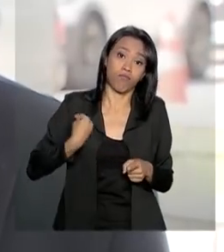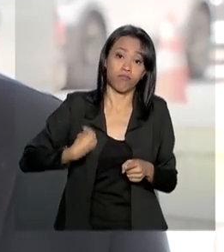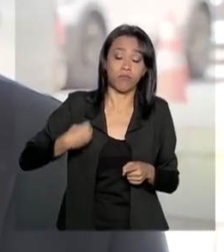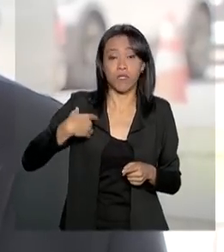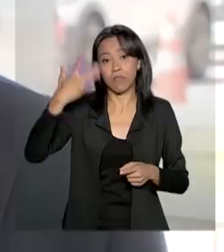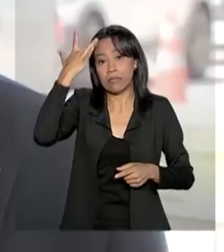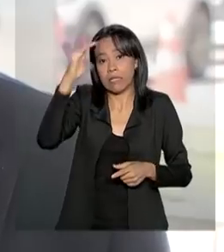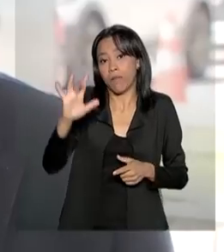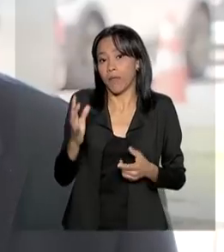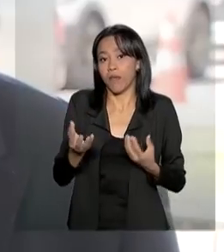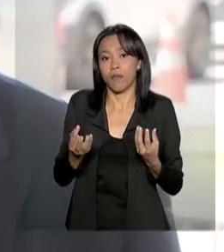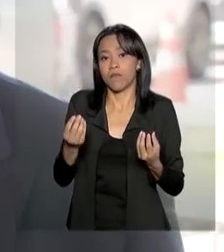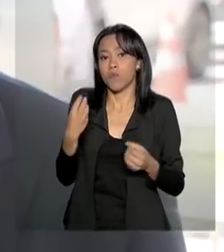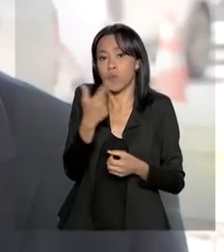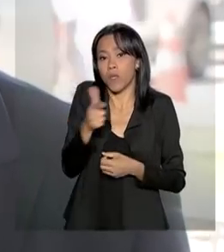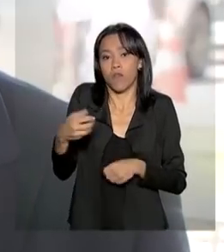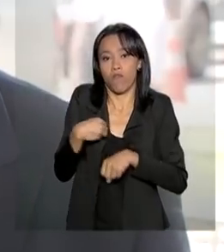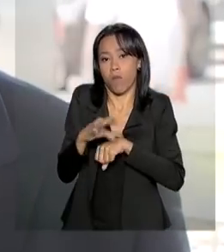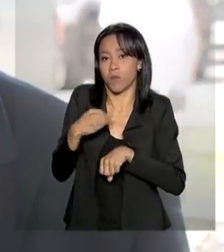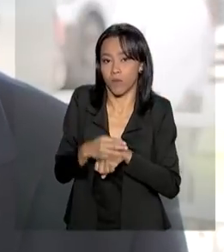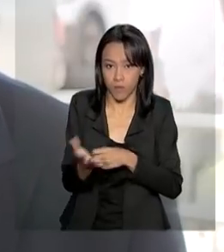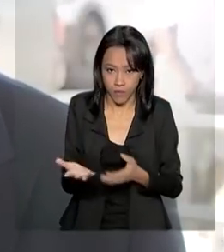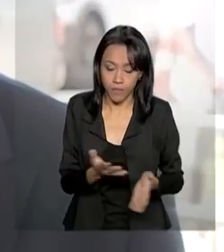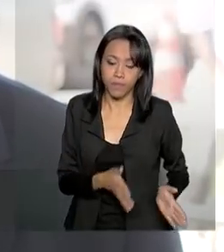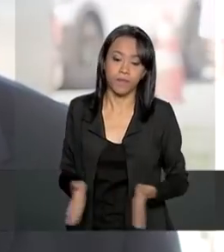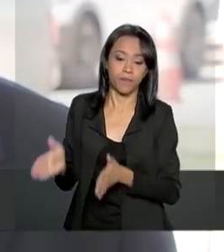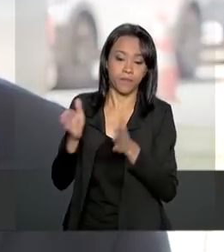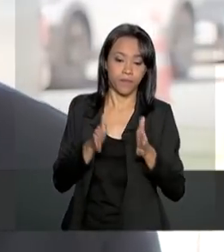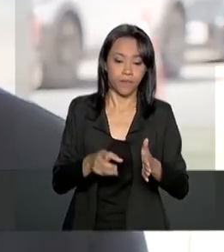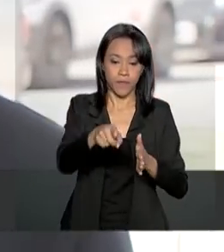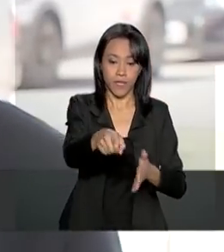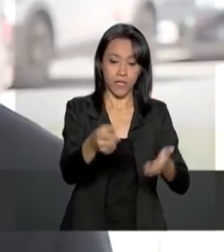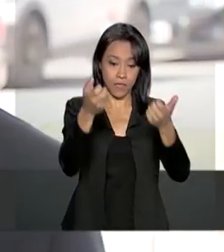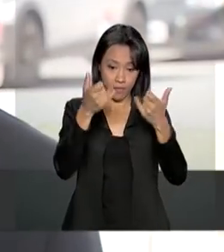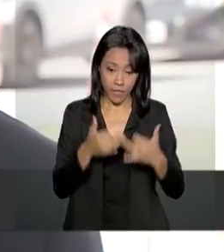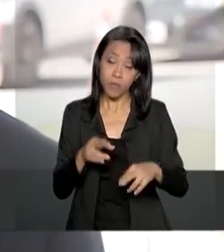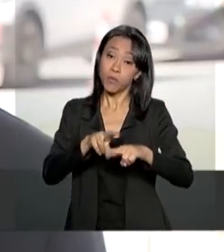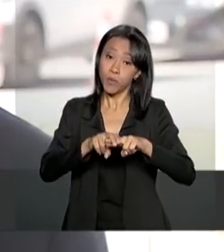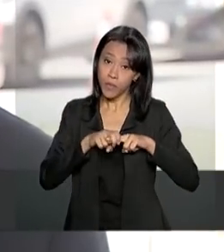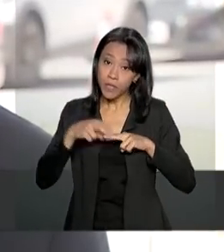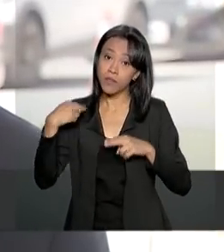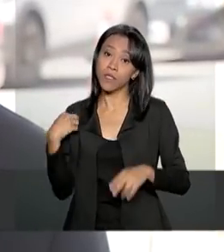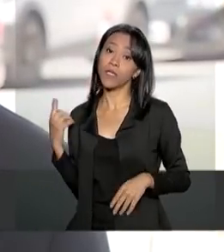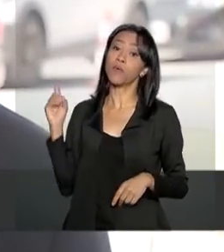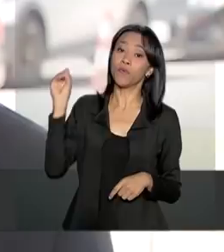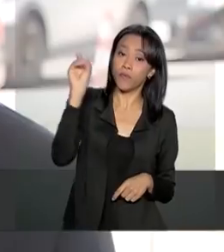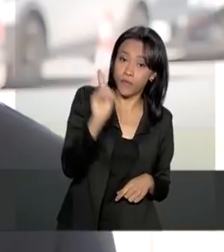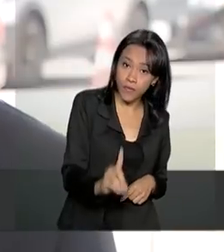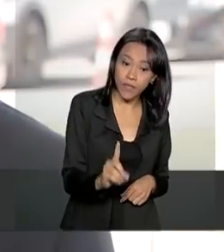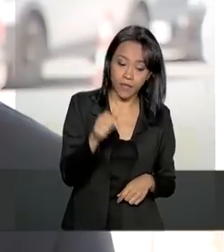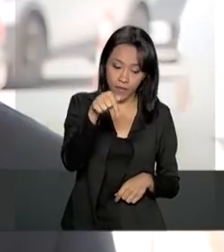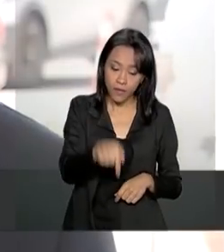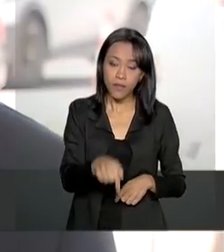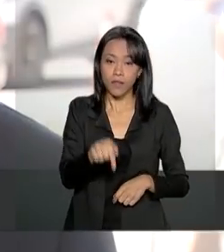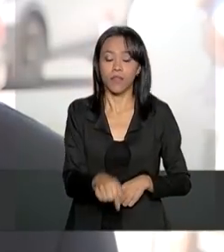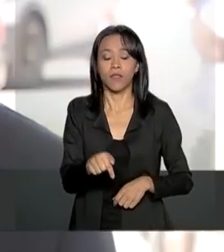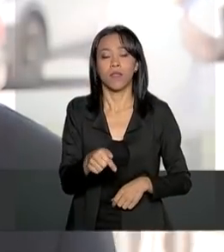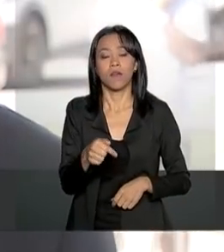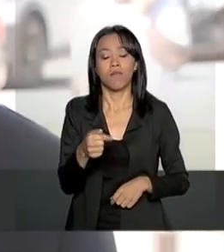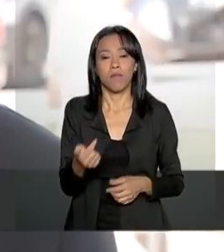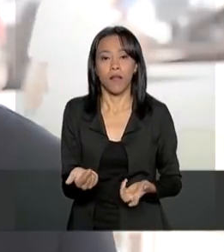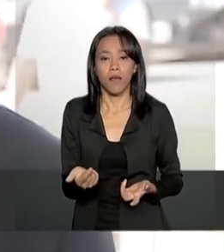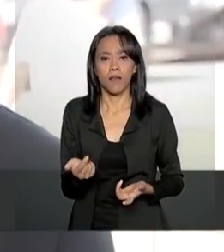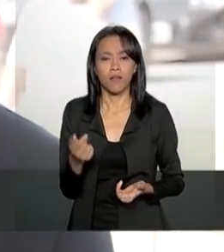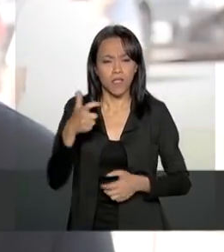Então, justamente esse compromisso que eu vim de Brasília trazer à população. Porque